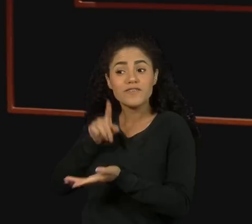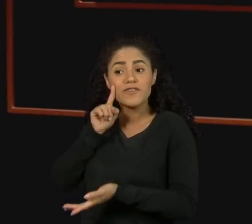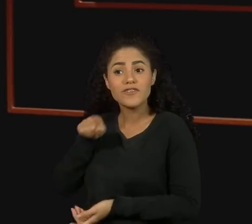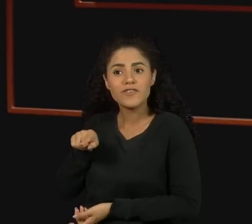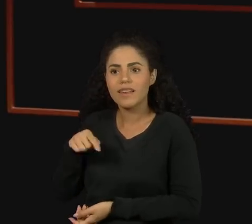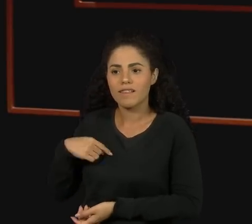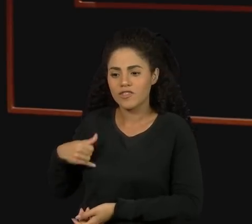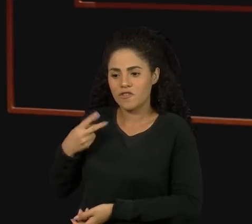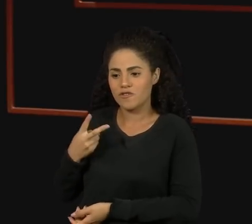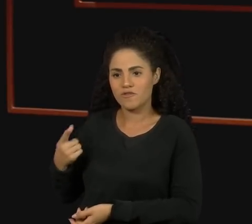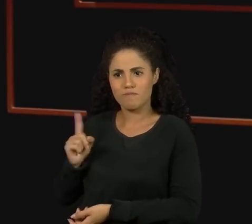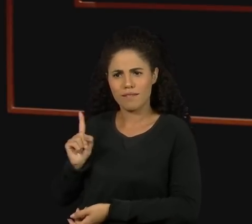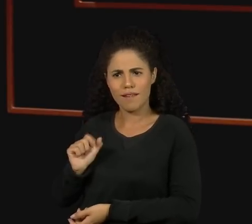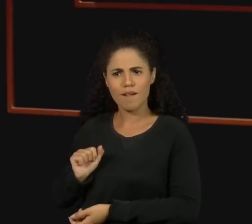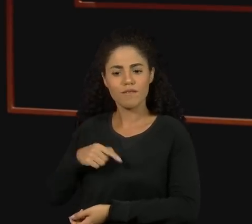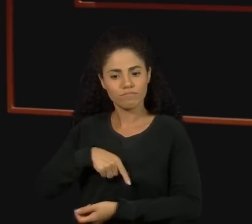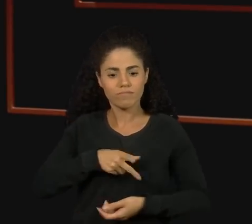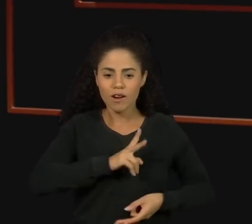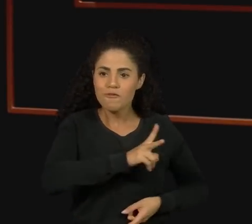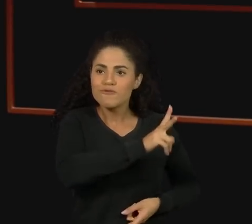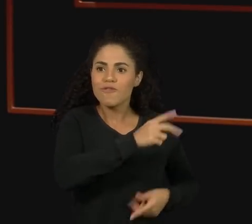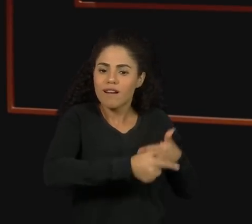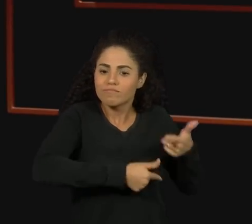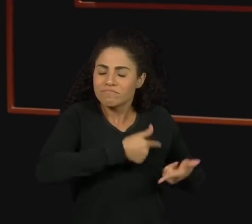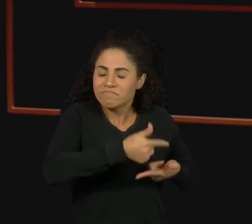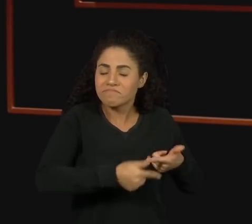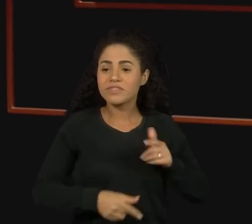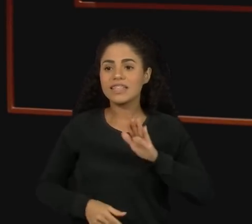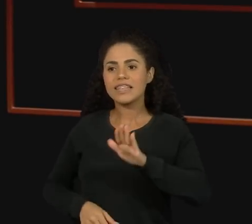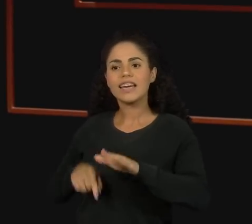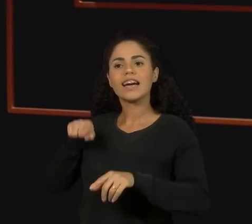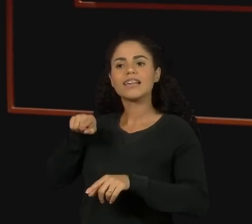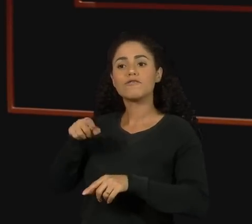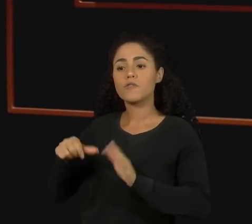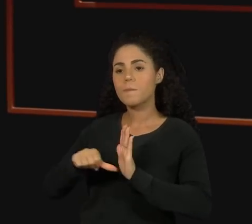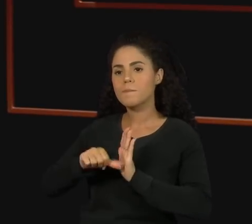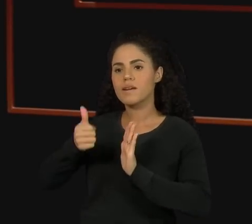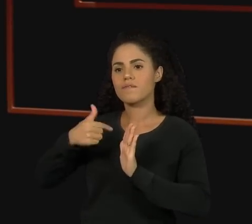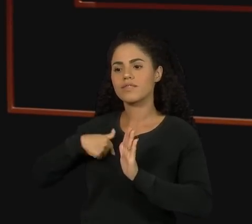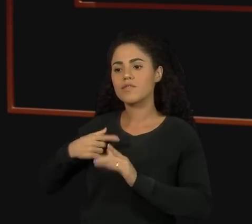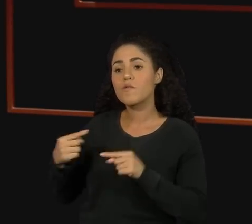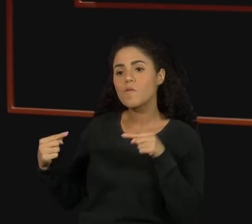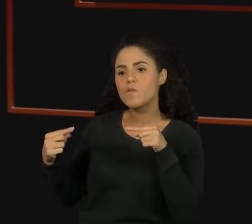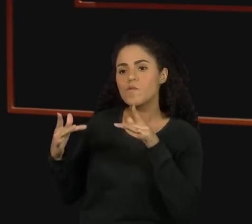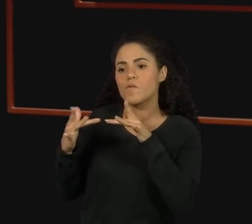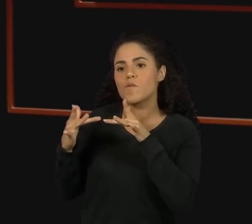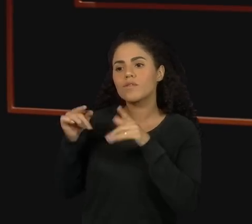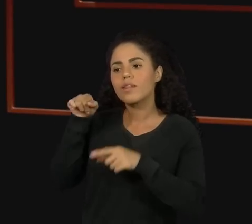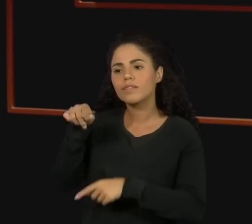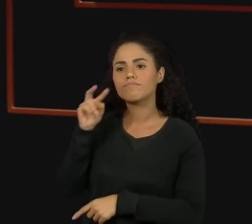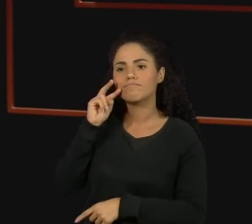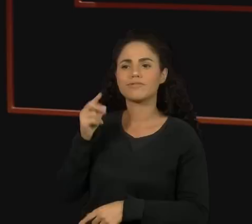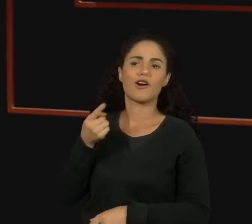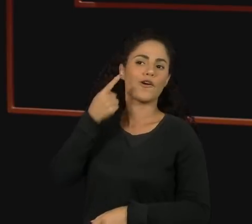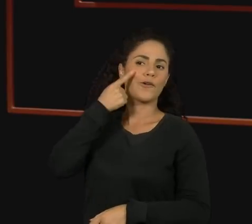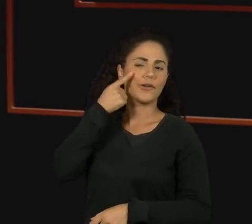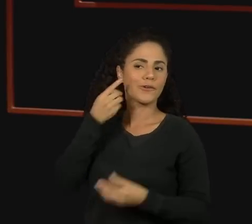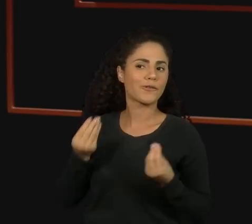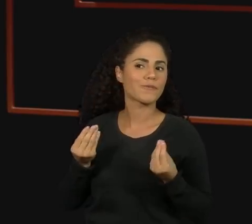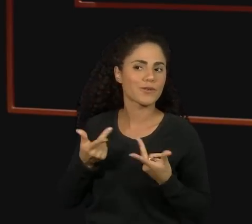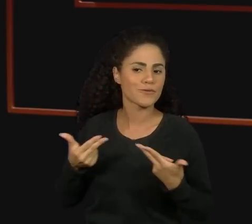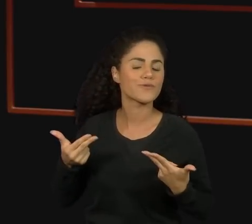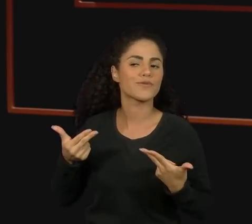em Brasília. E, enfim, foi a primeira vez que eu tive contato, olha para você ver como são as coisas,